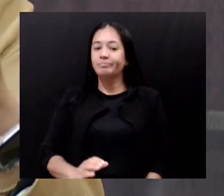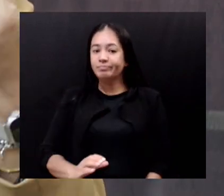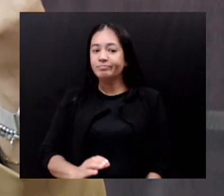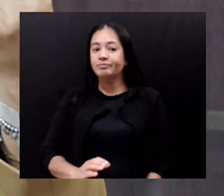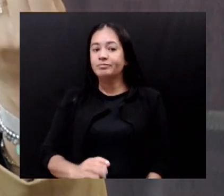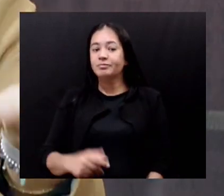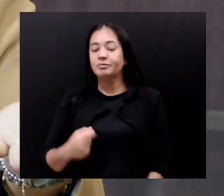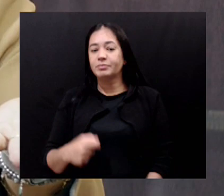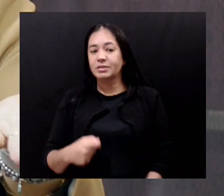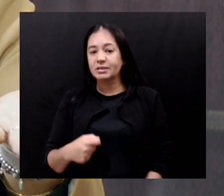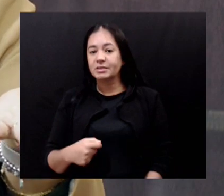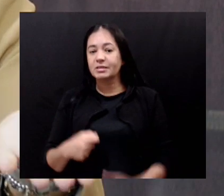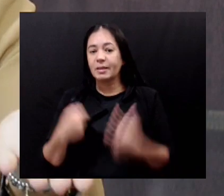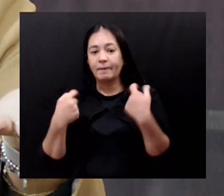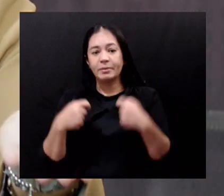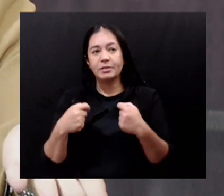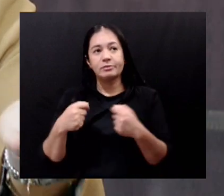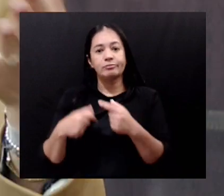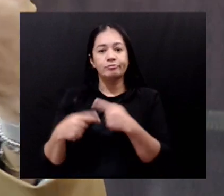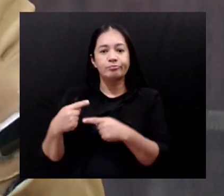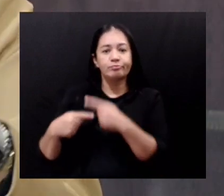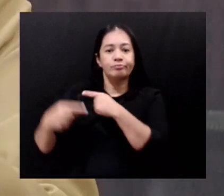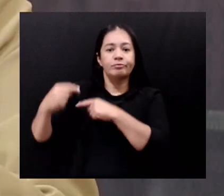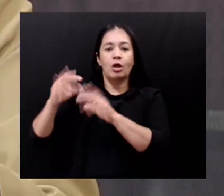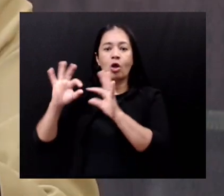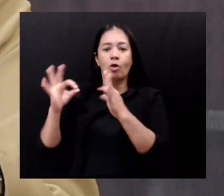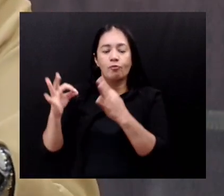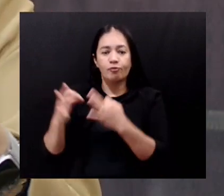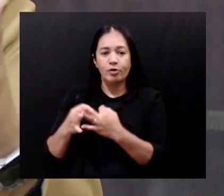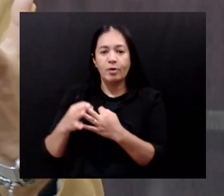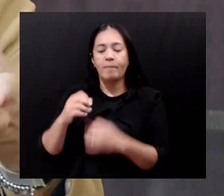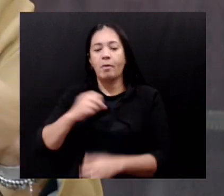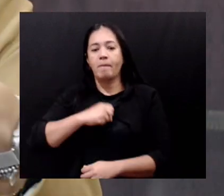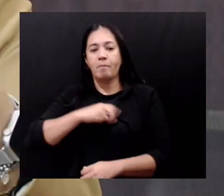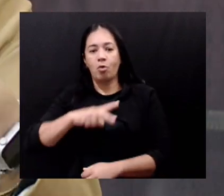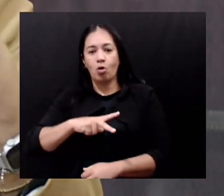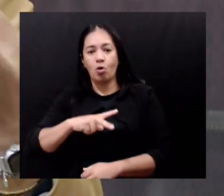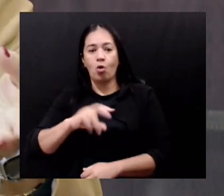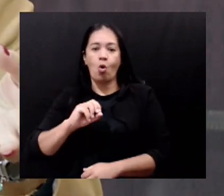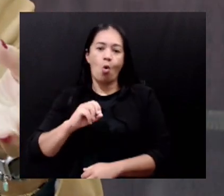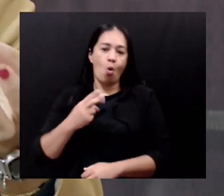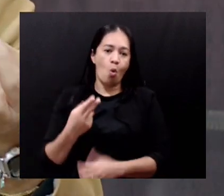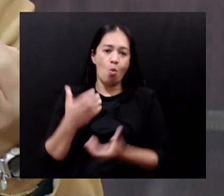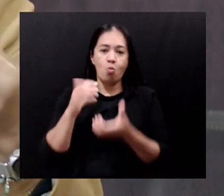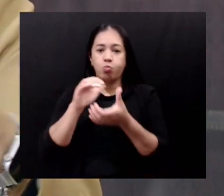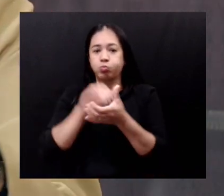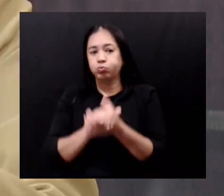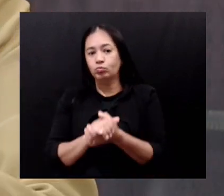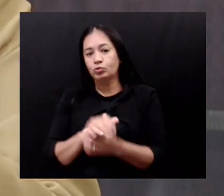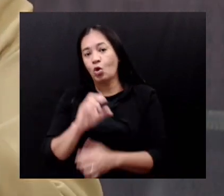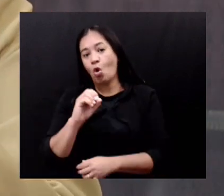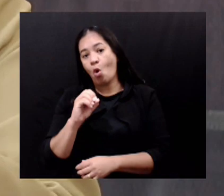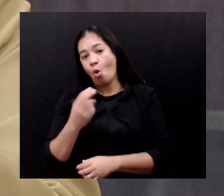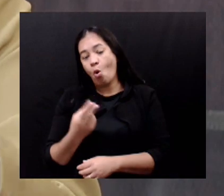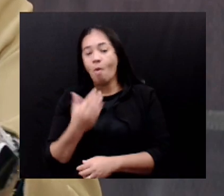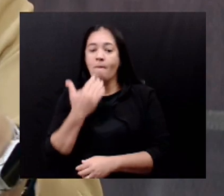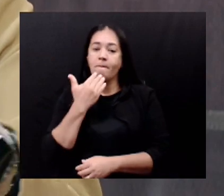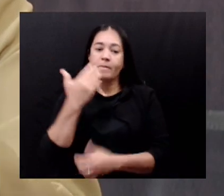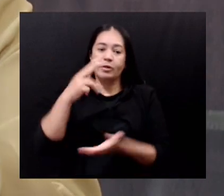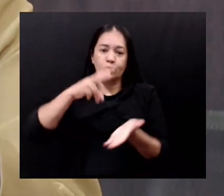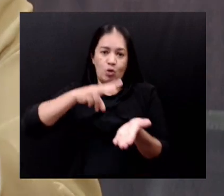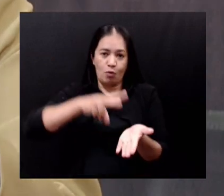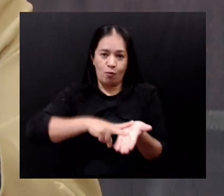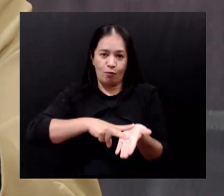o pai ou o avô português, cônjuge, ou pede um visto, né. É possível, existe